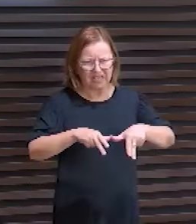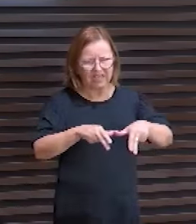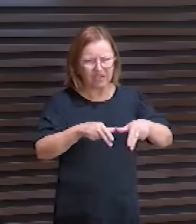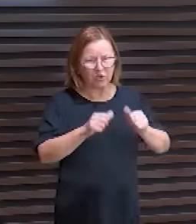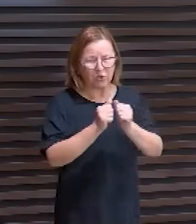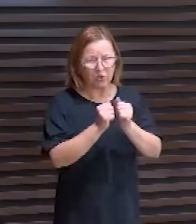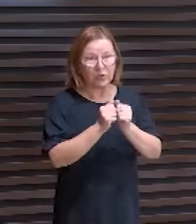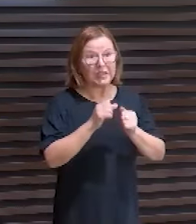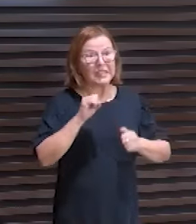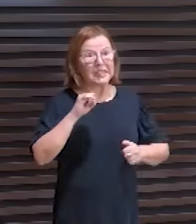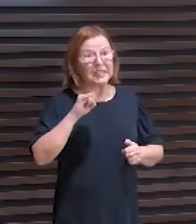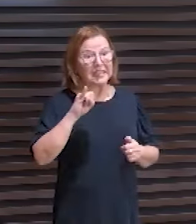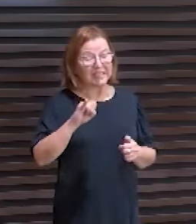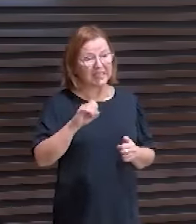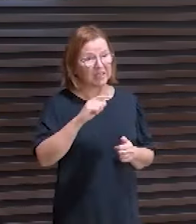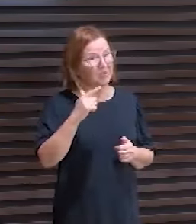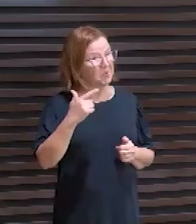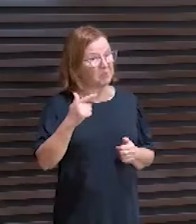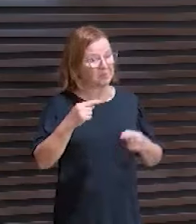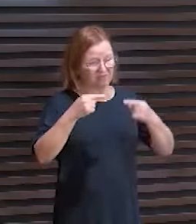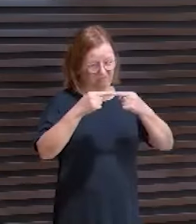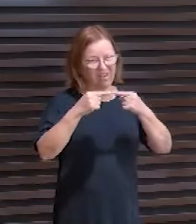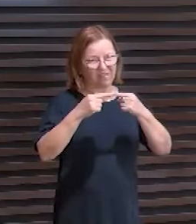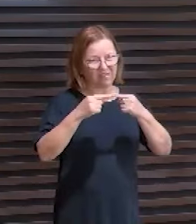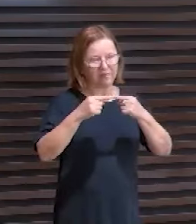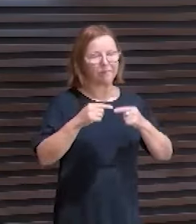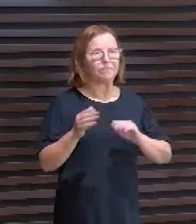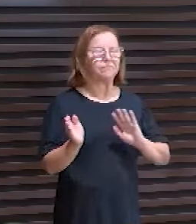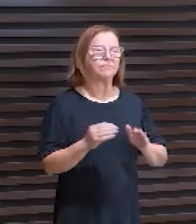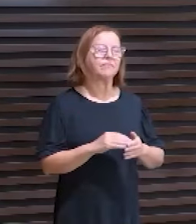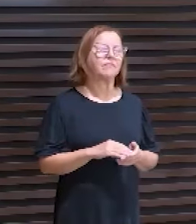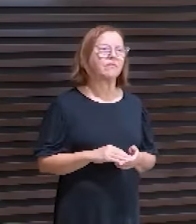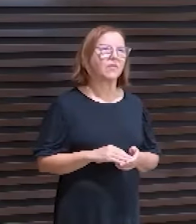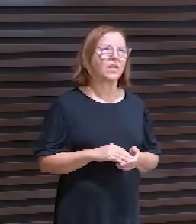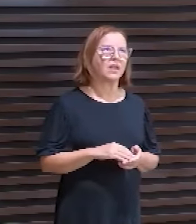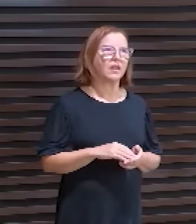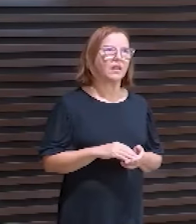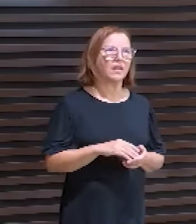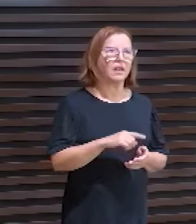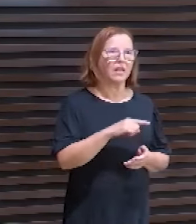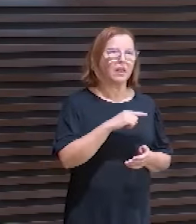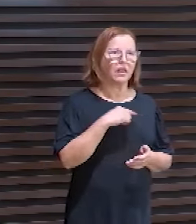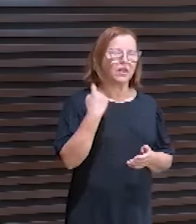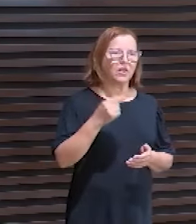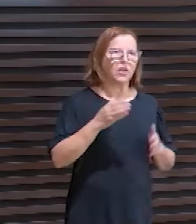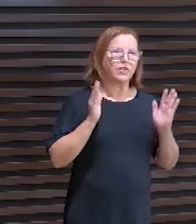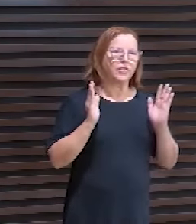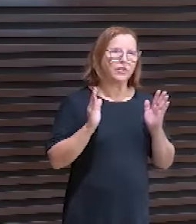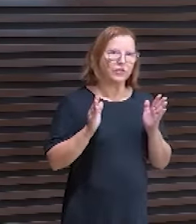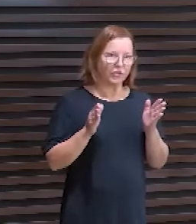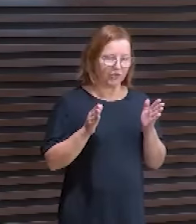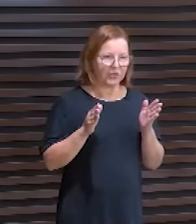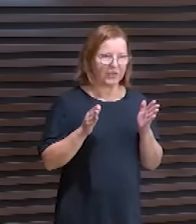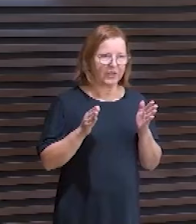nós já atendemos casais que queriam se separar com 6 meses de